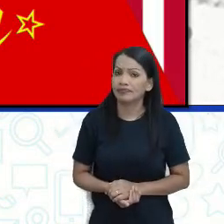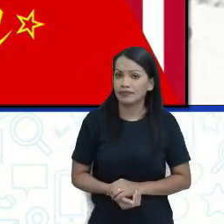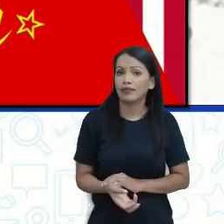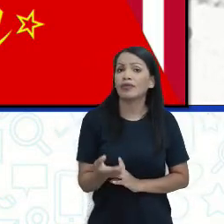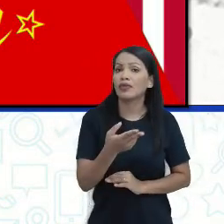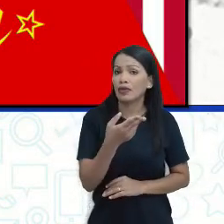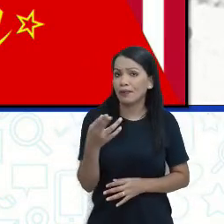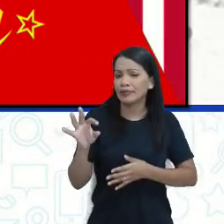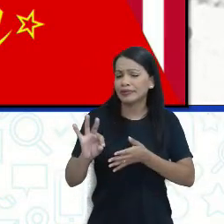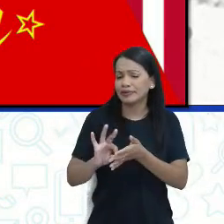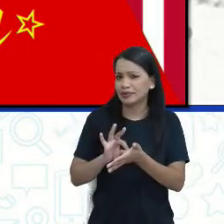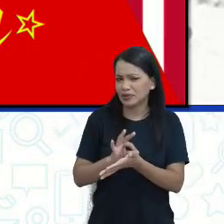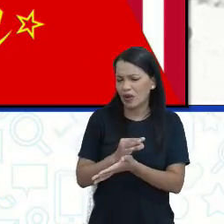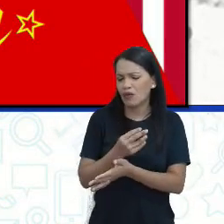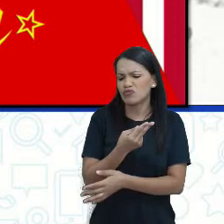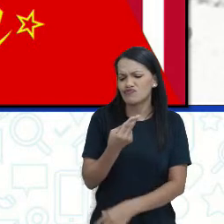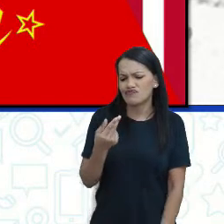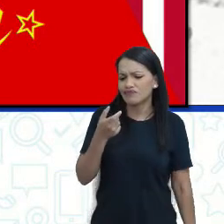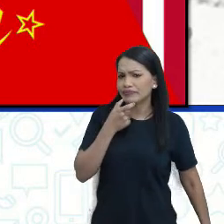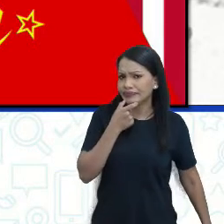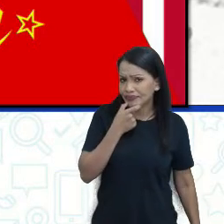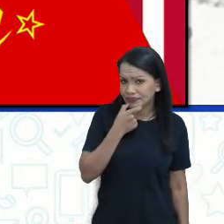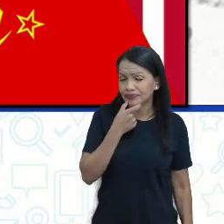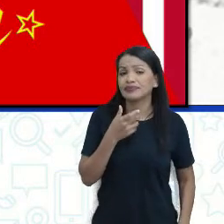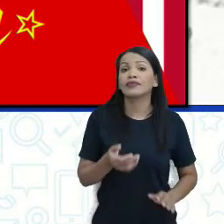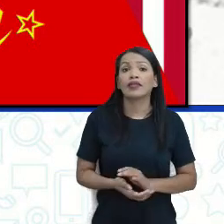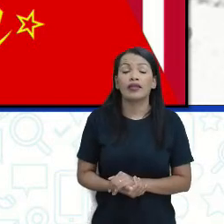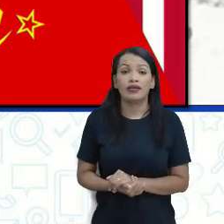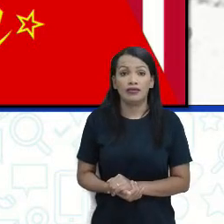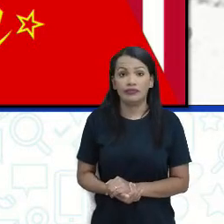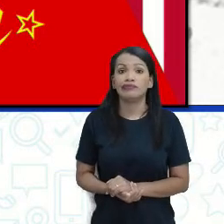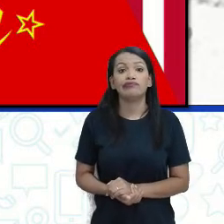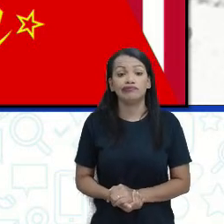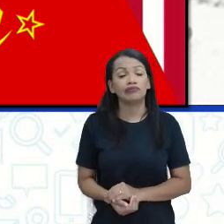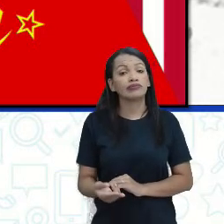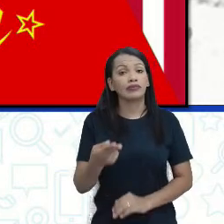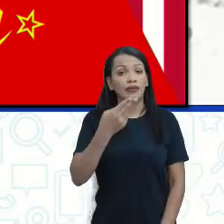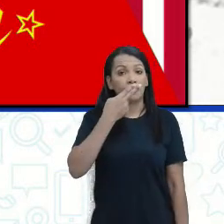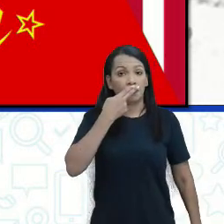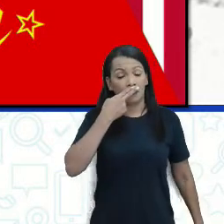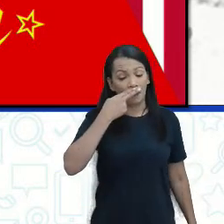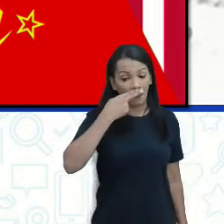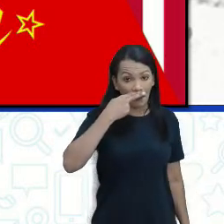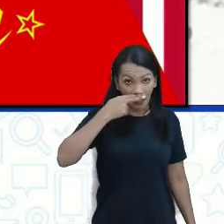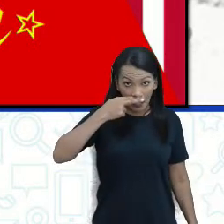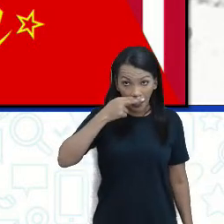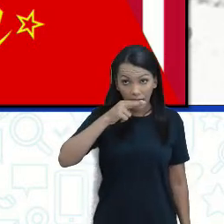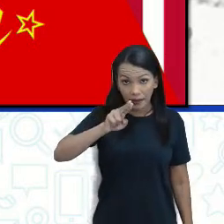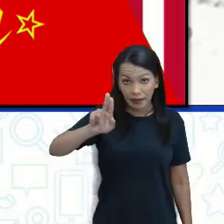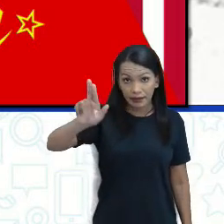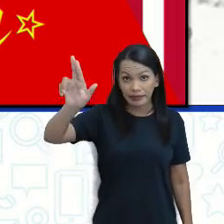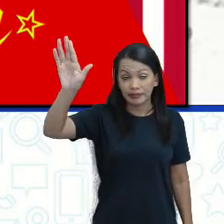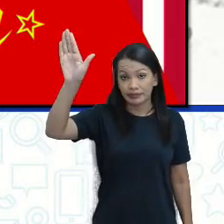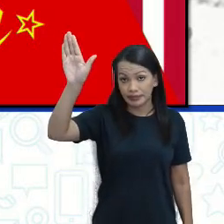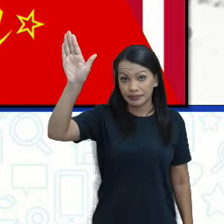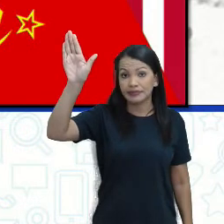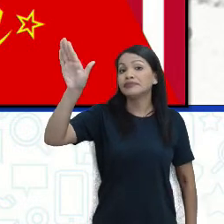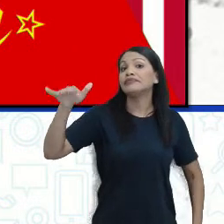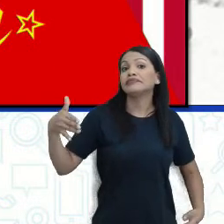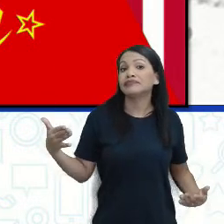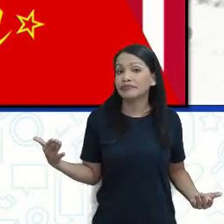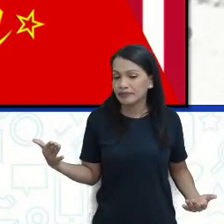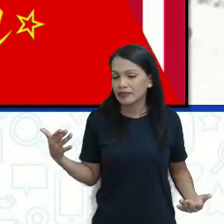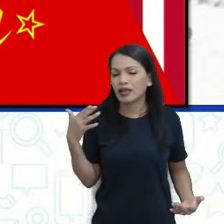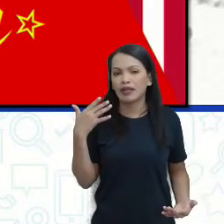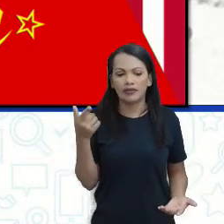Ribbentrop-Molotov, né? E Hitler ele vai desrespeitar esse tratado. Aí a União Soviética, não, o cabo está